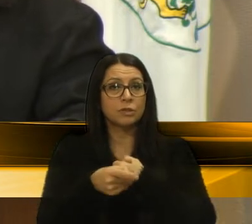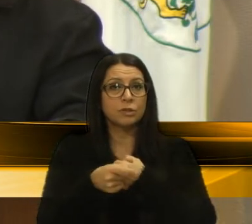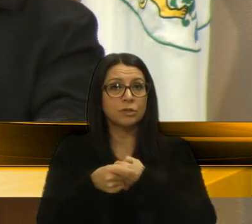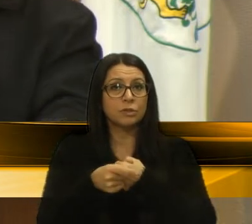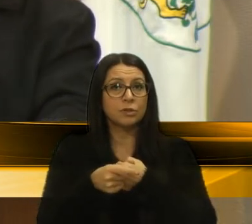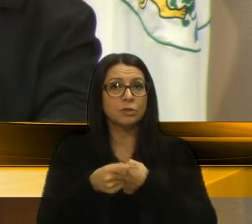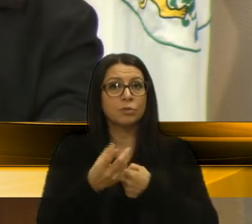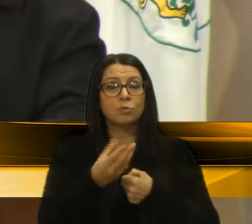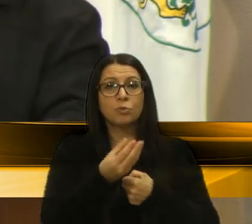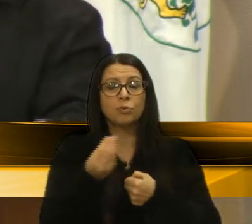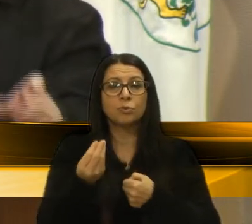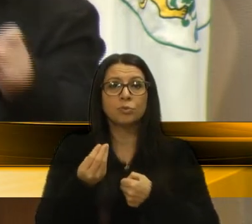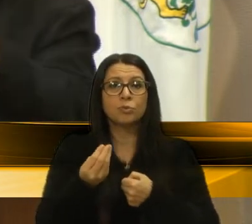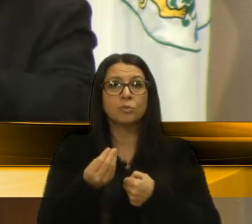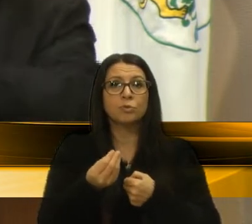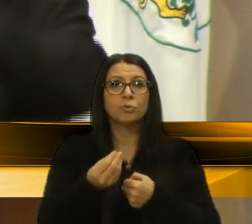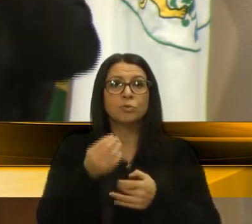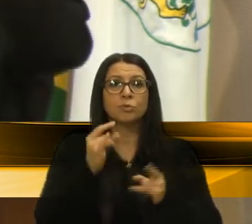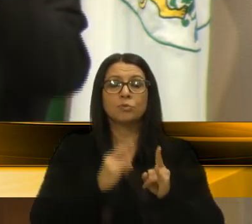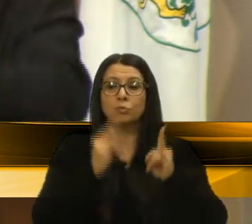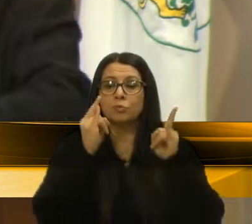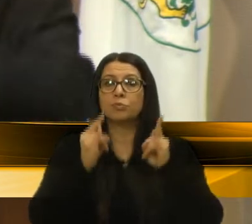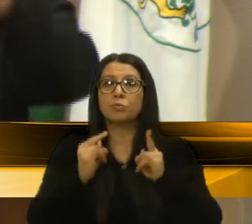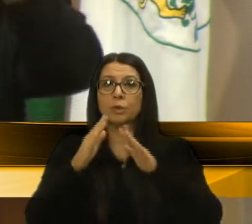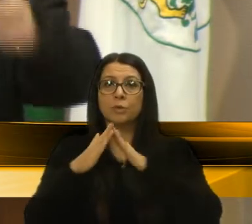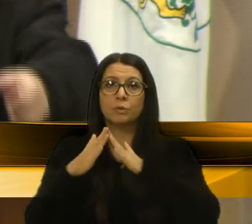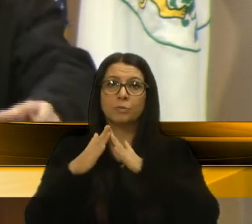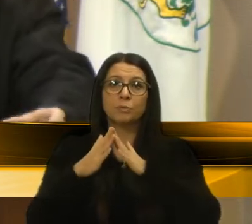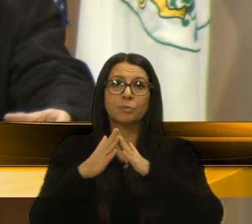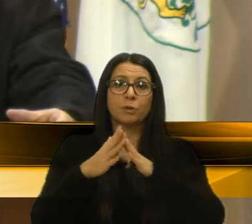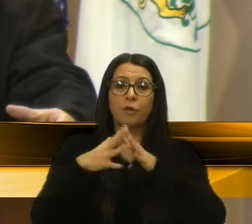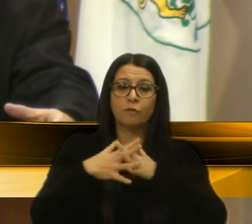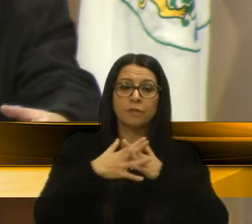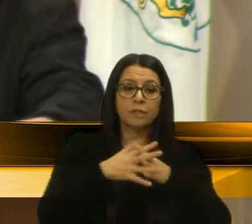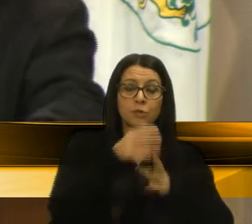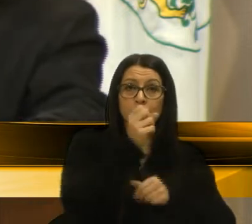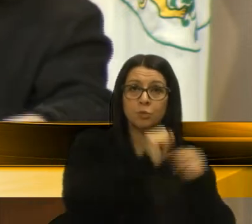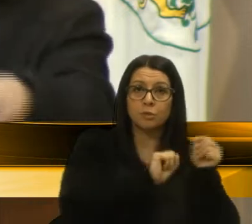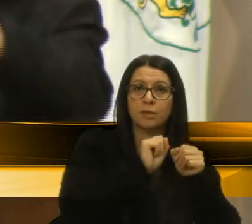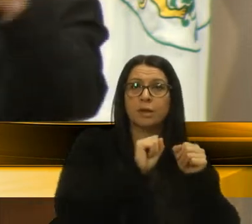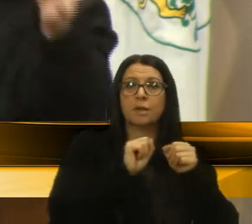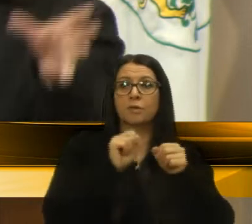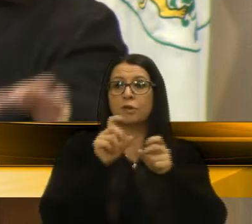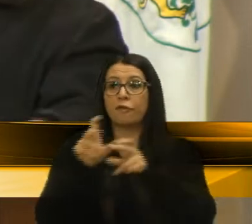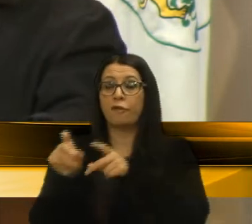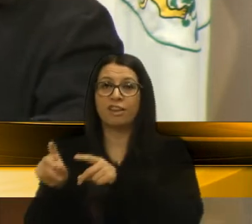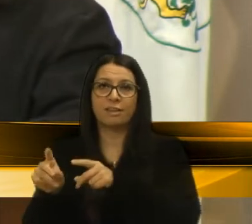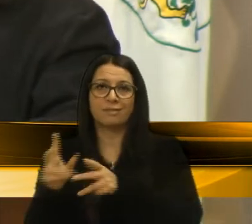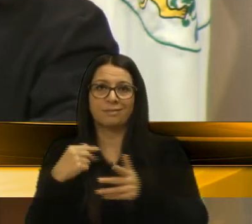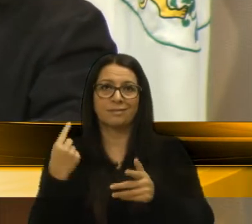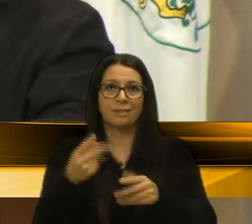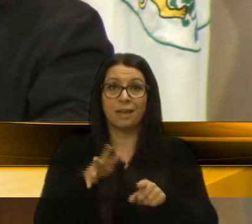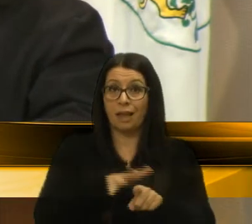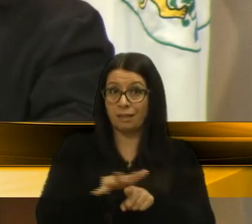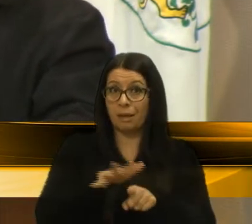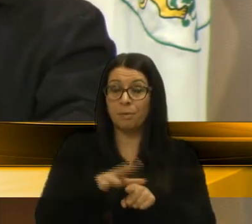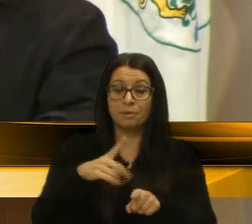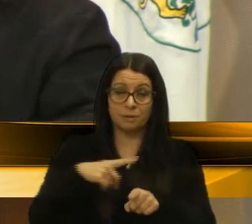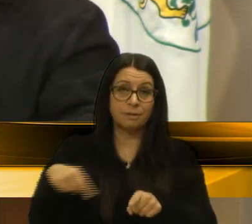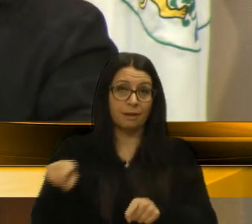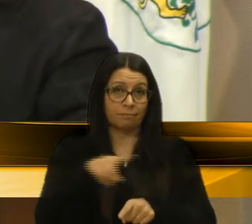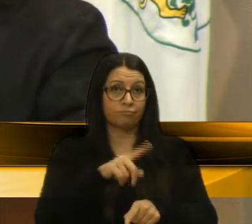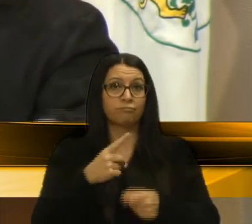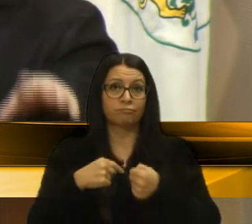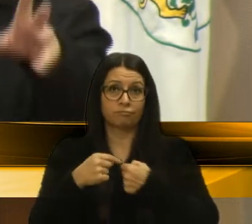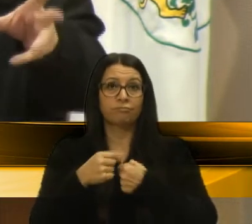grande número de imóveis nessa confusão industrial comercial, né? Que é a grande demanda que tem na cidade, né?